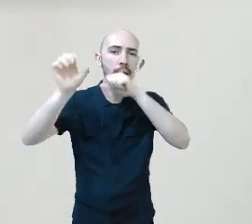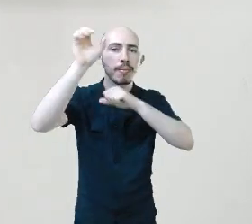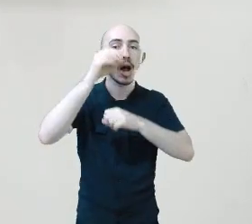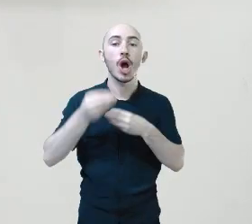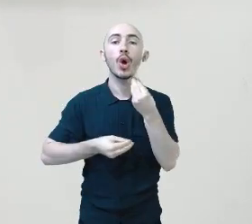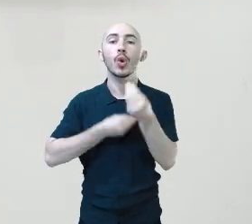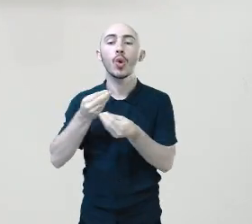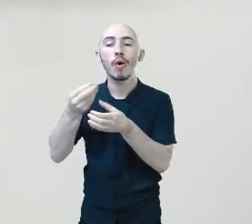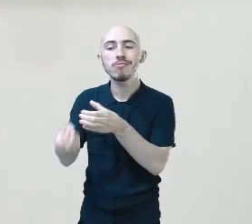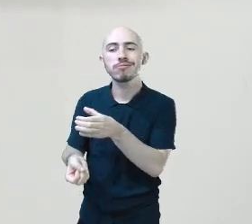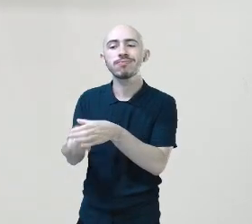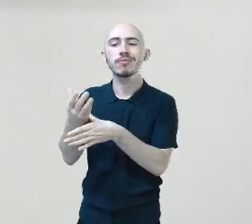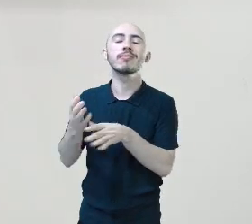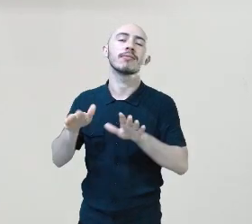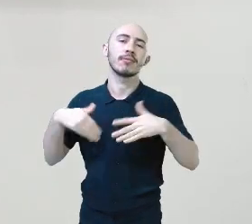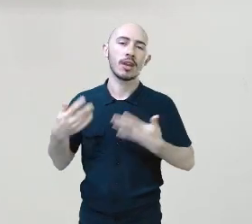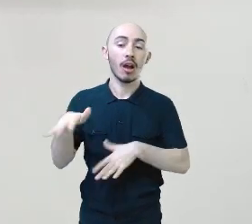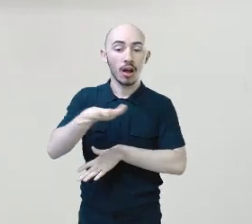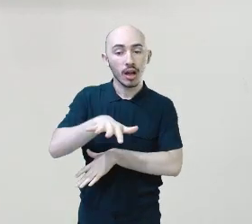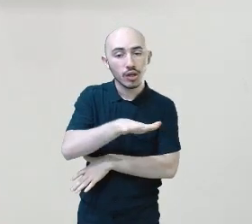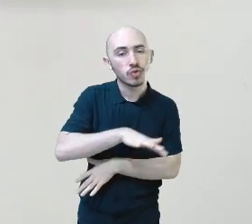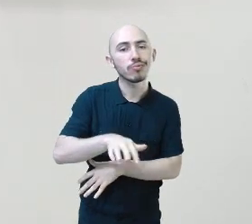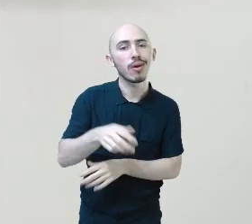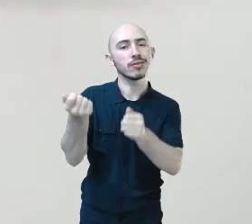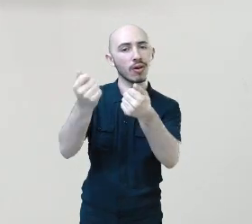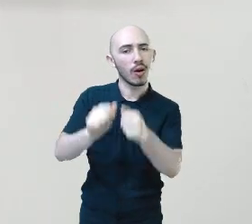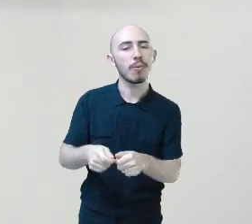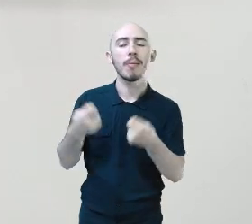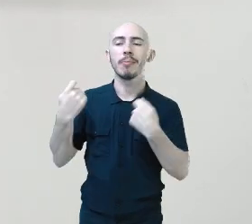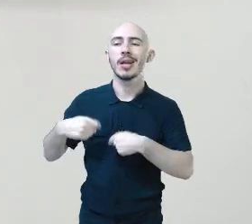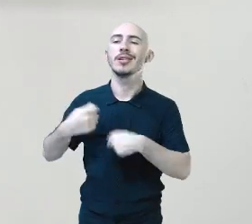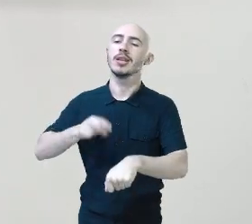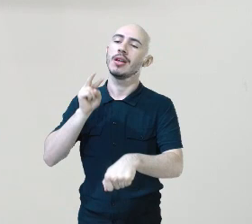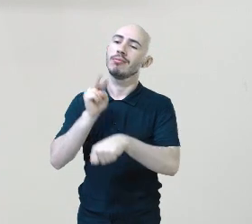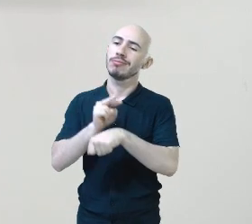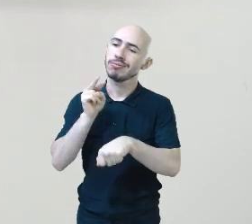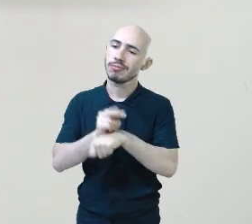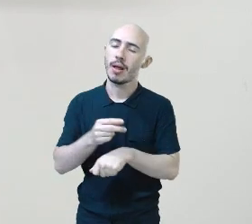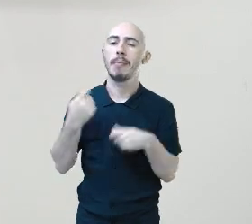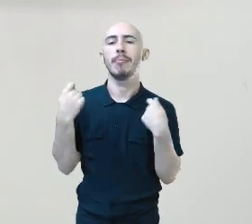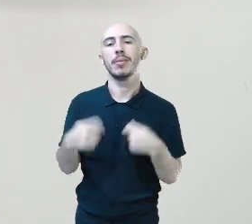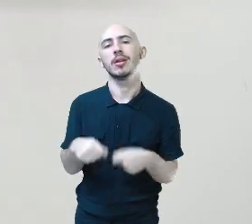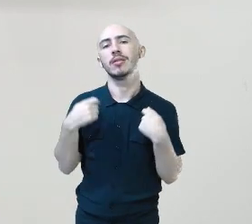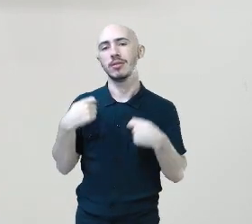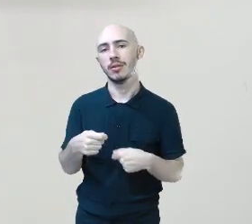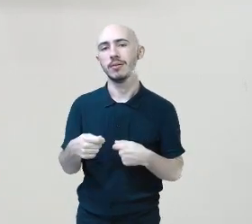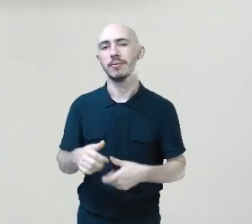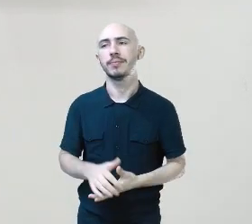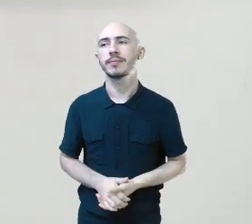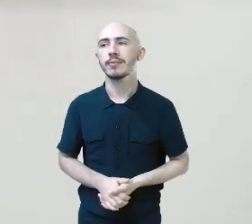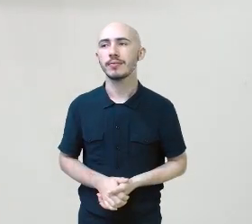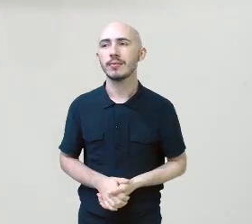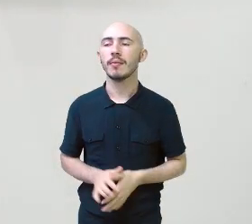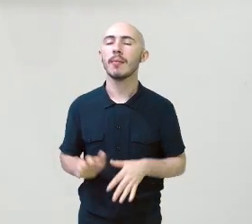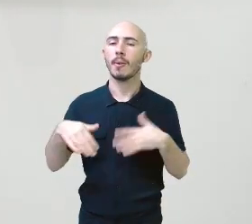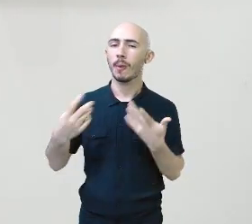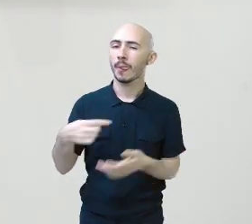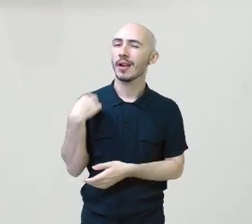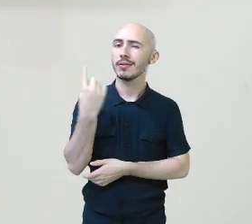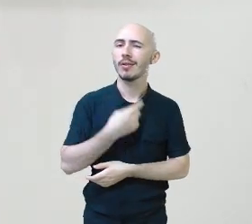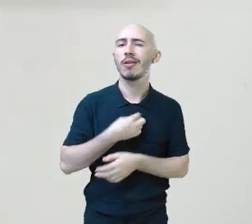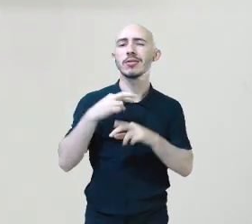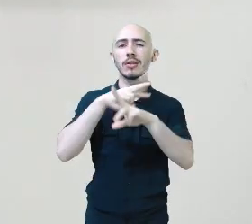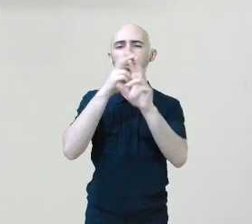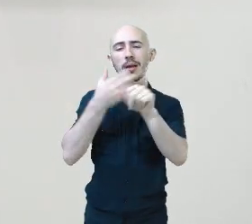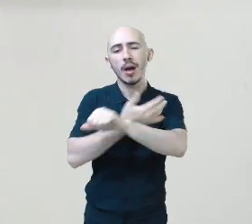se construiu. Por isso que esses espaços, essas obras, elas precisam ser preservadas. Vejam só, estamos falando dos